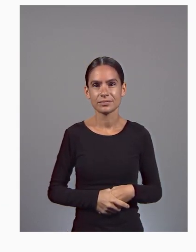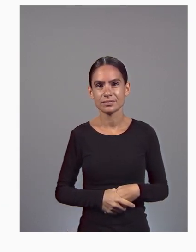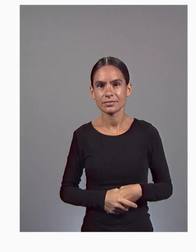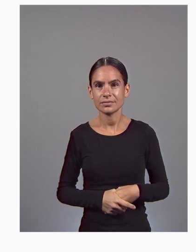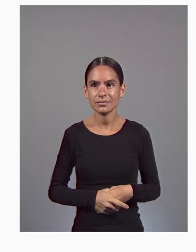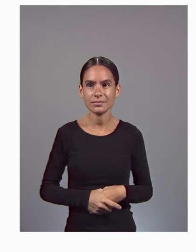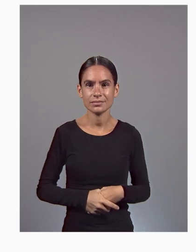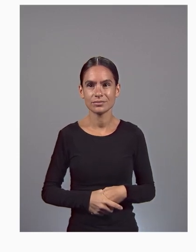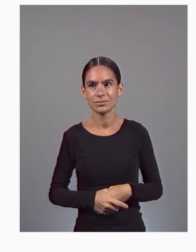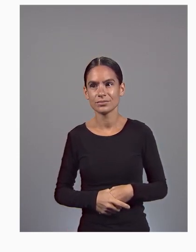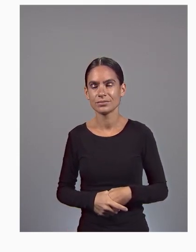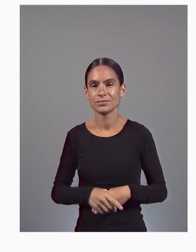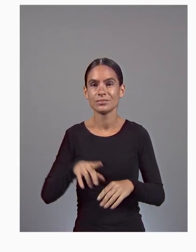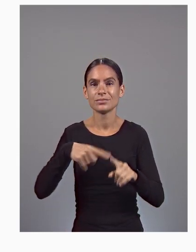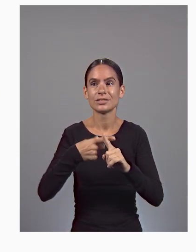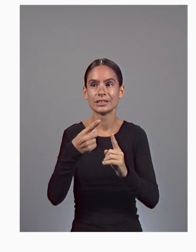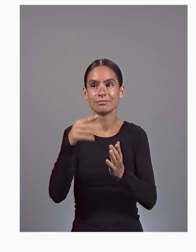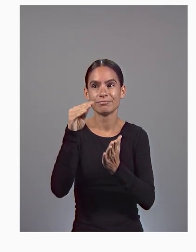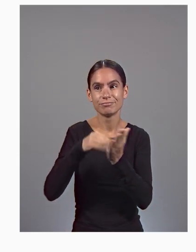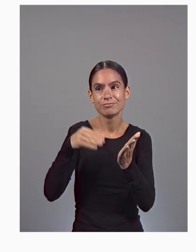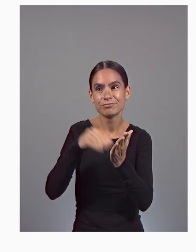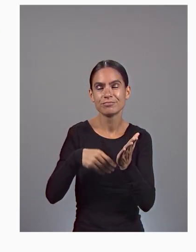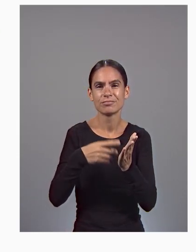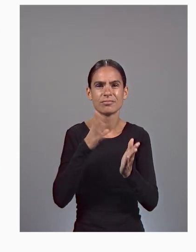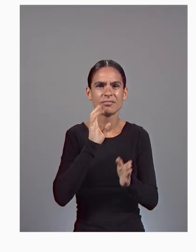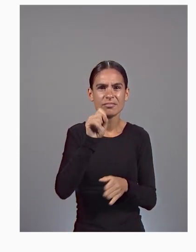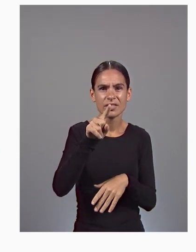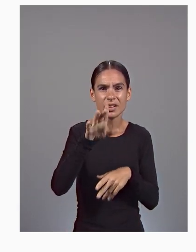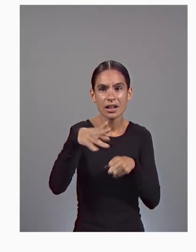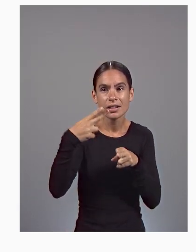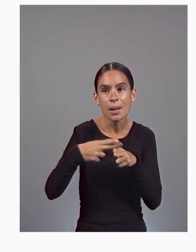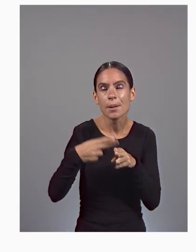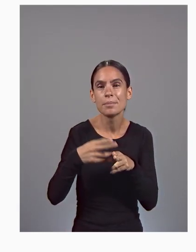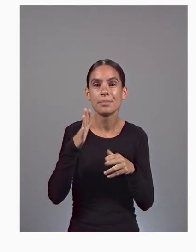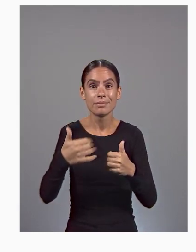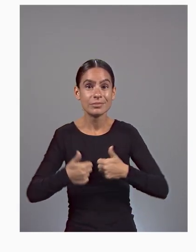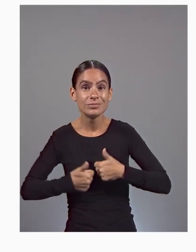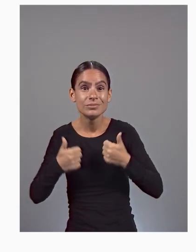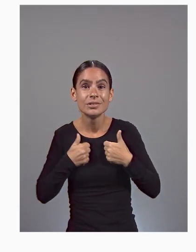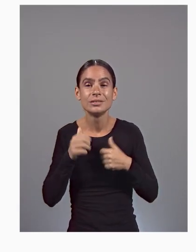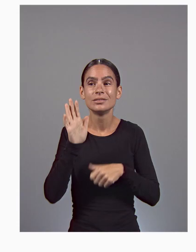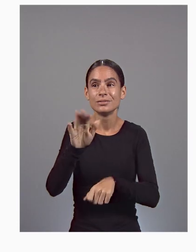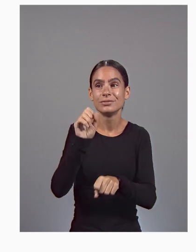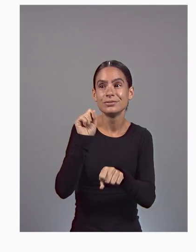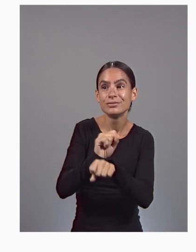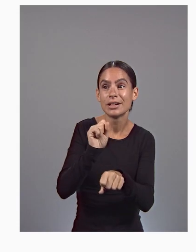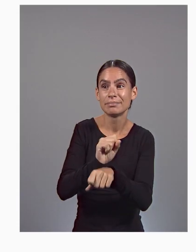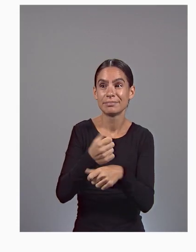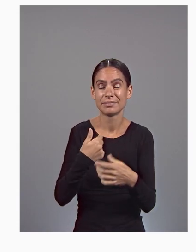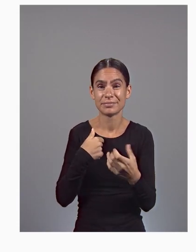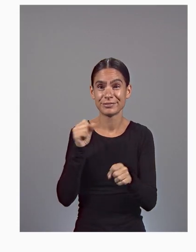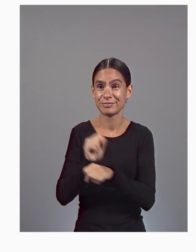Tinha lá aqueles formulários, né? Qual que é o seu nome, seu endereço? Mas qual que é a sua profissão? Eu não tenho profissão.